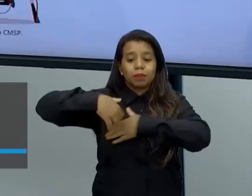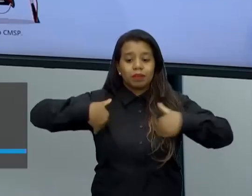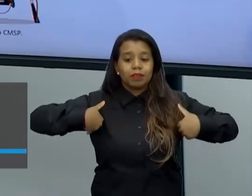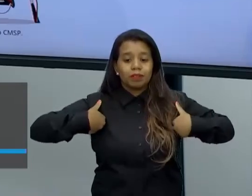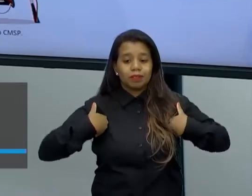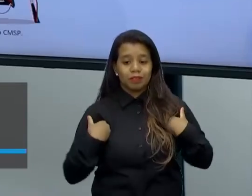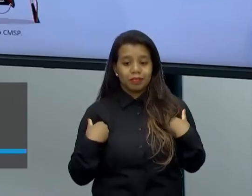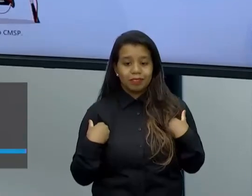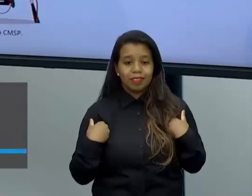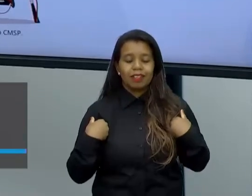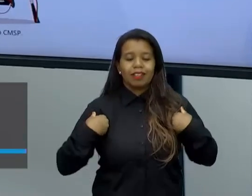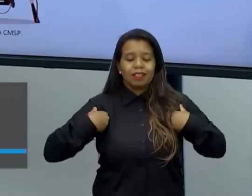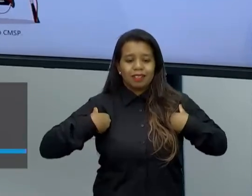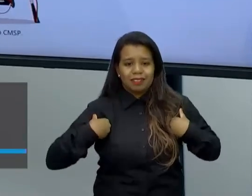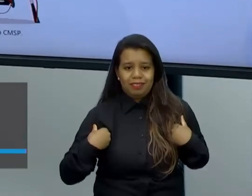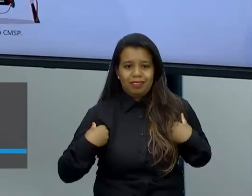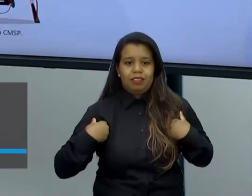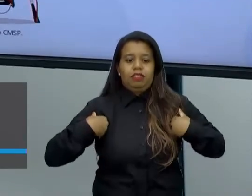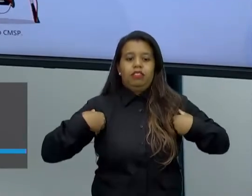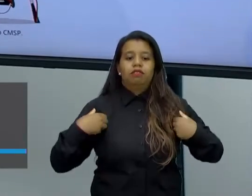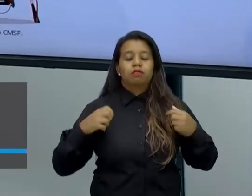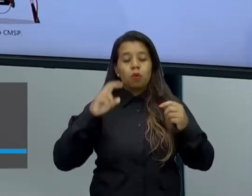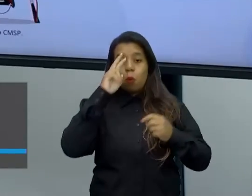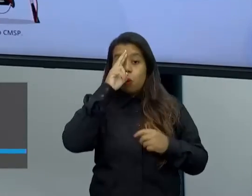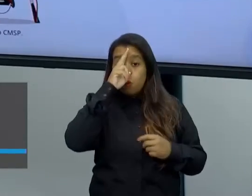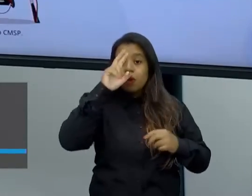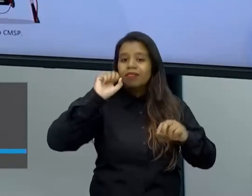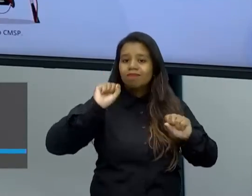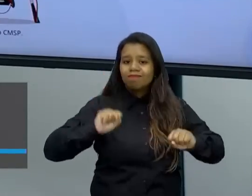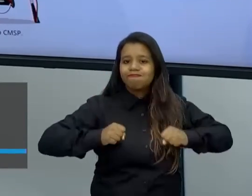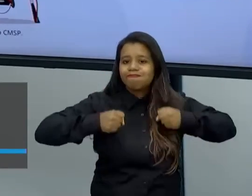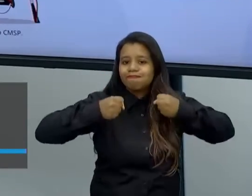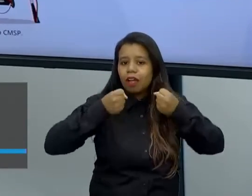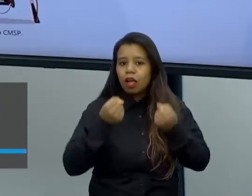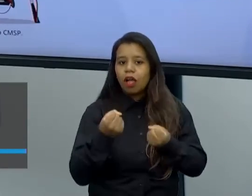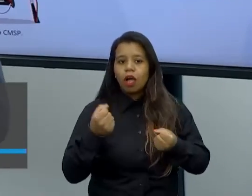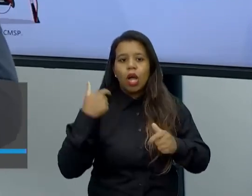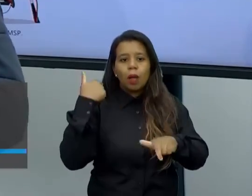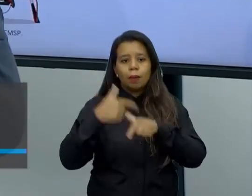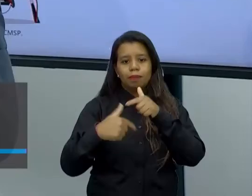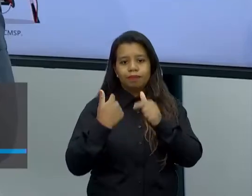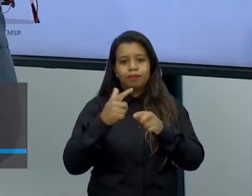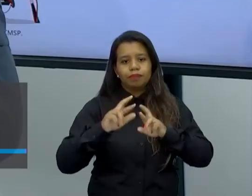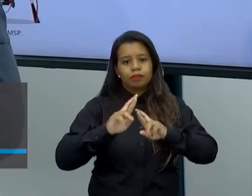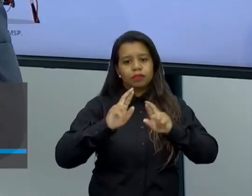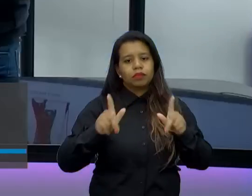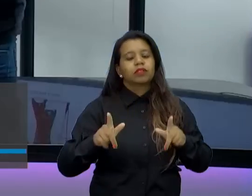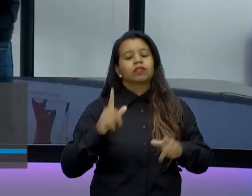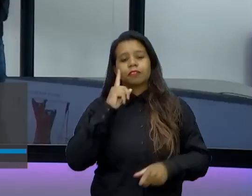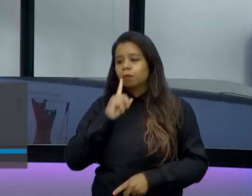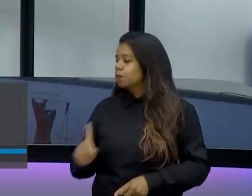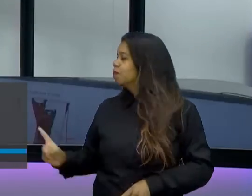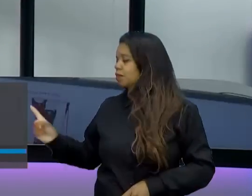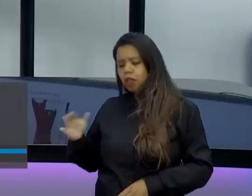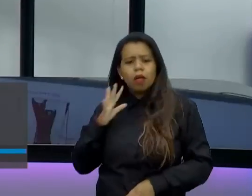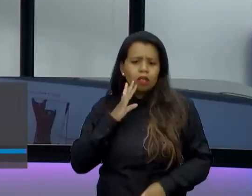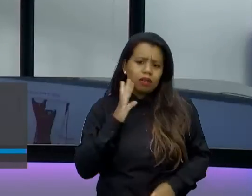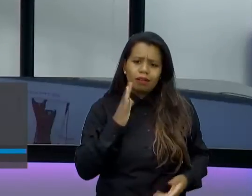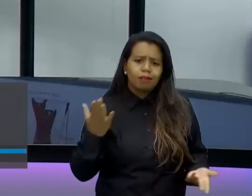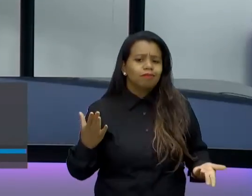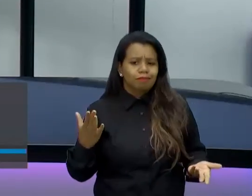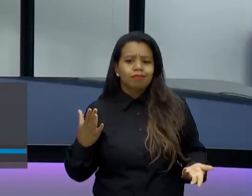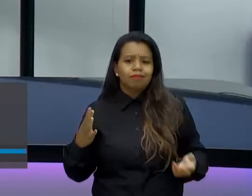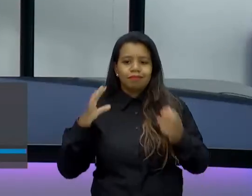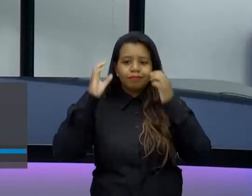axila, fazendo um outro esforço, é um outro trabalho. Ah, legal isso aí. Legal. Meu. Legal, né? Uma coisa que